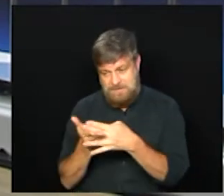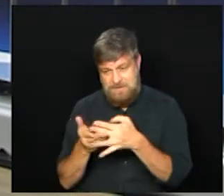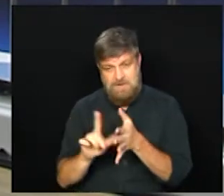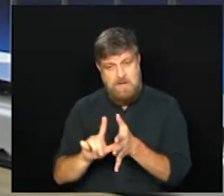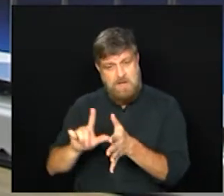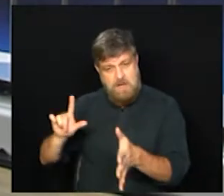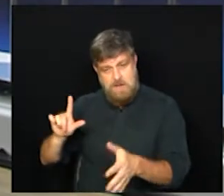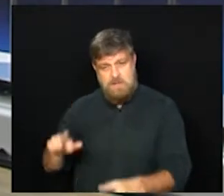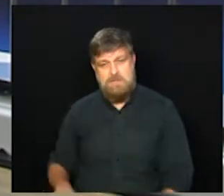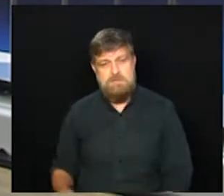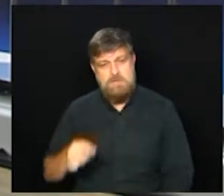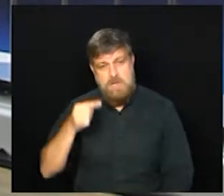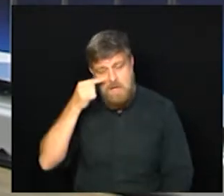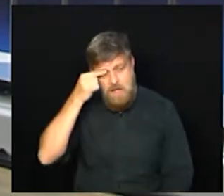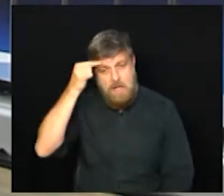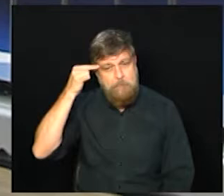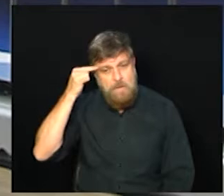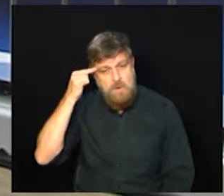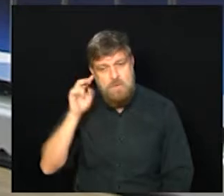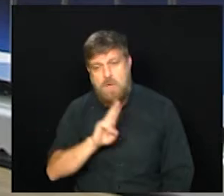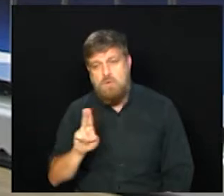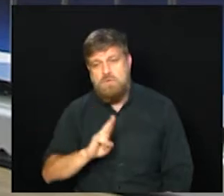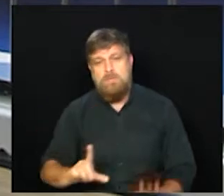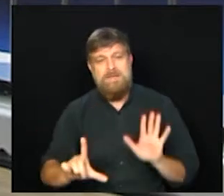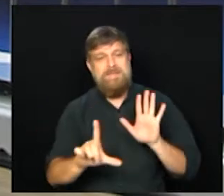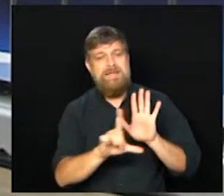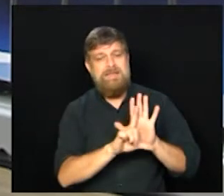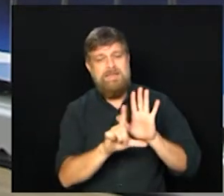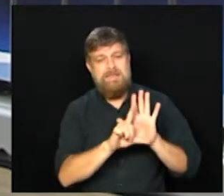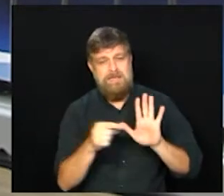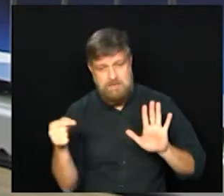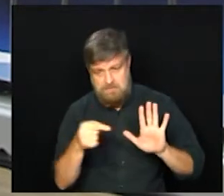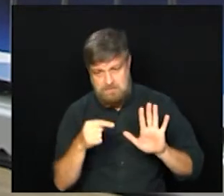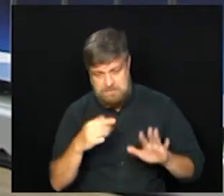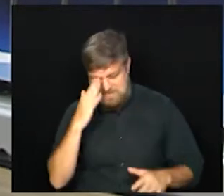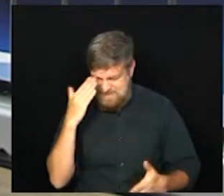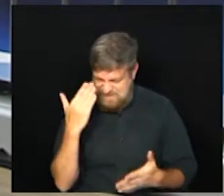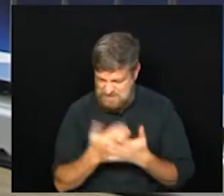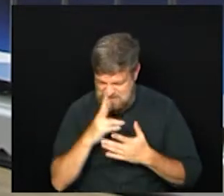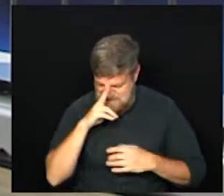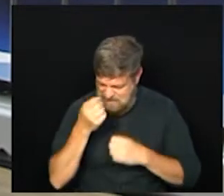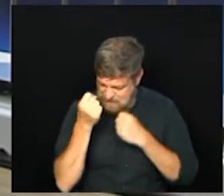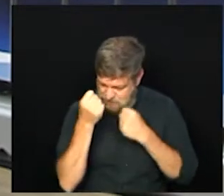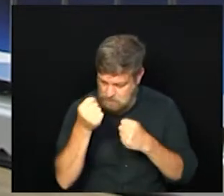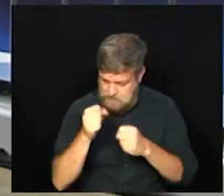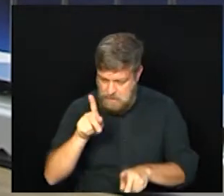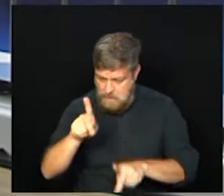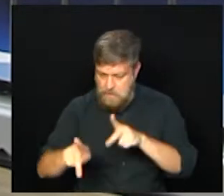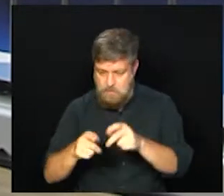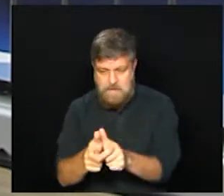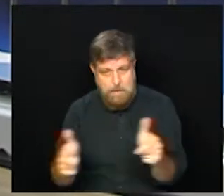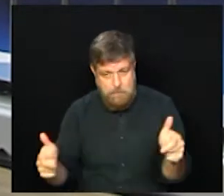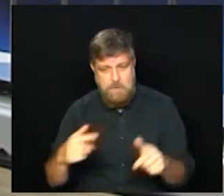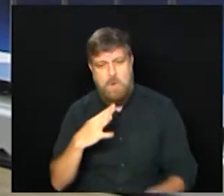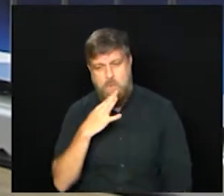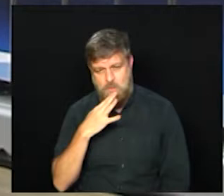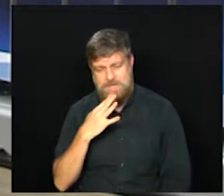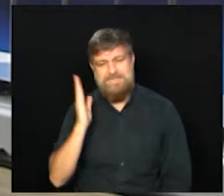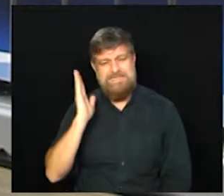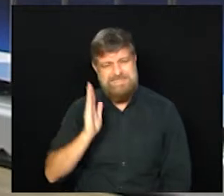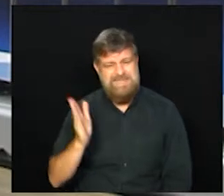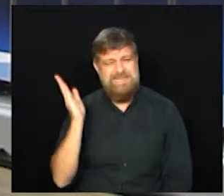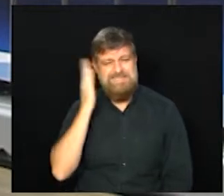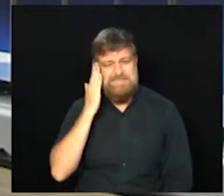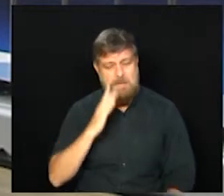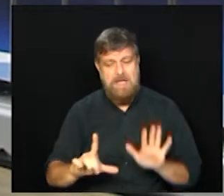disso, Paola, sobre o nome da lei. Você acredita na força e que hoje a maioria da população conhece ou já ouviu